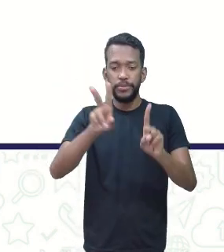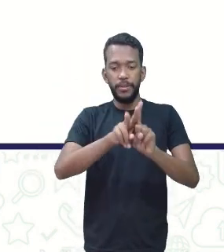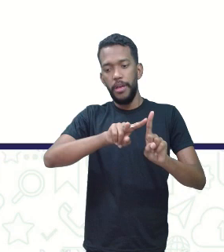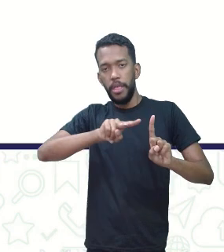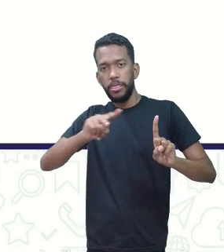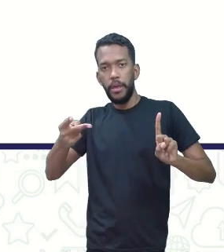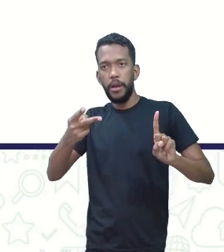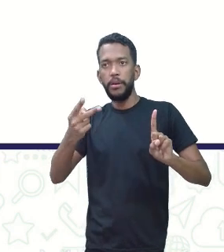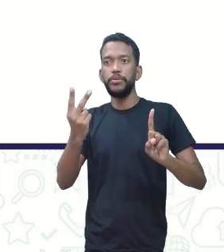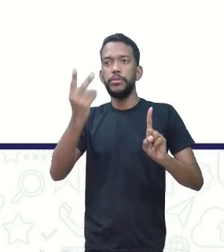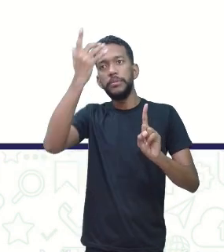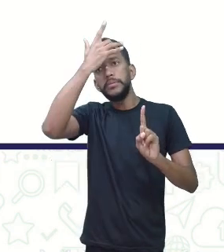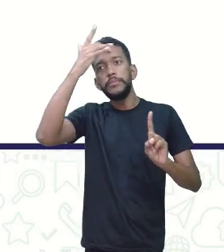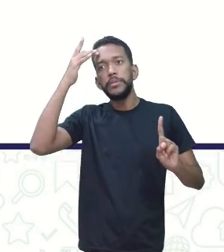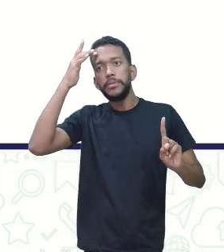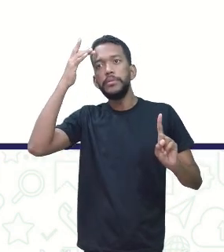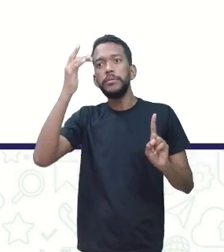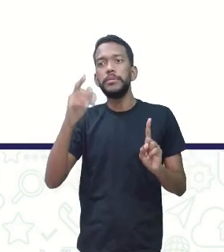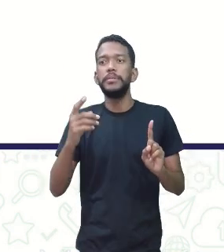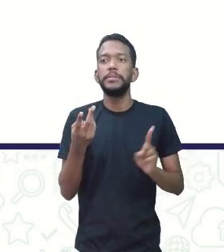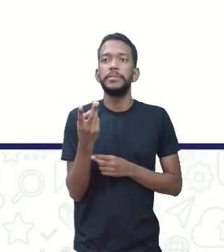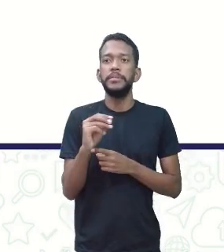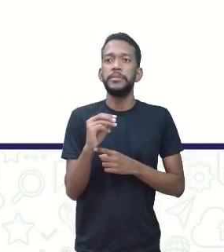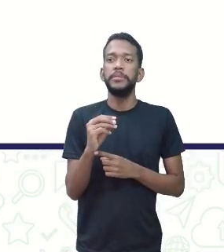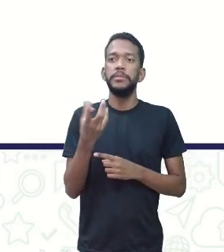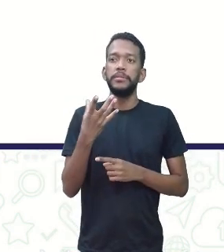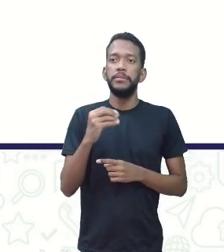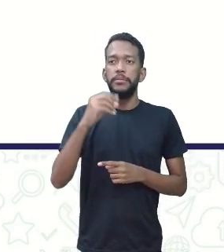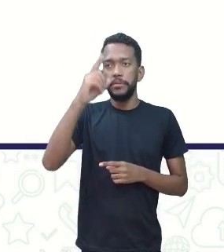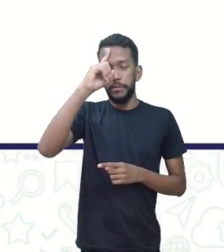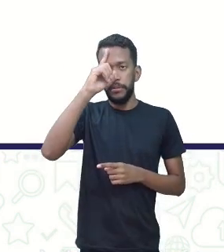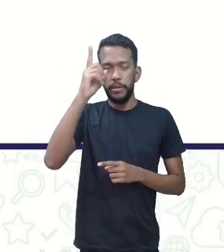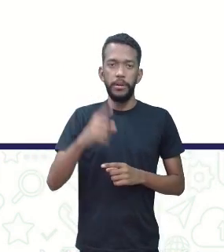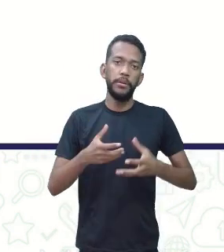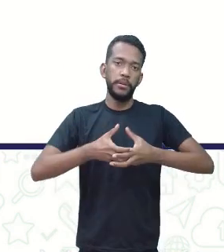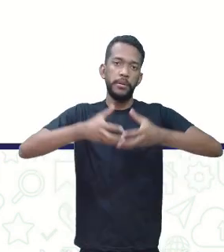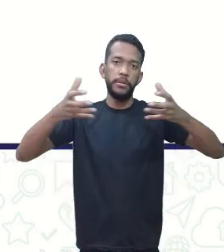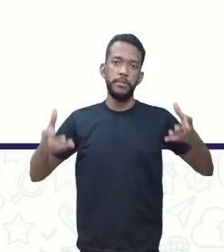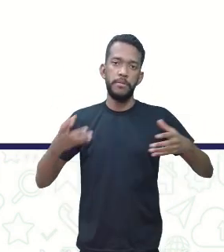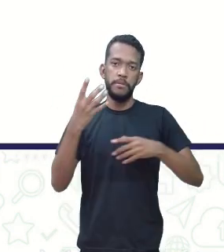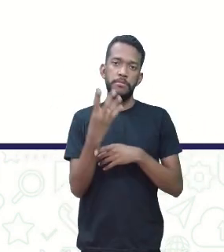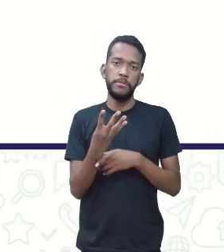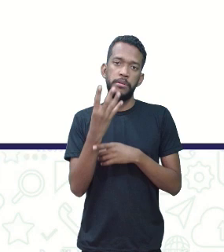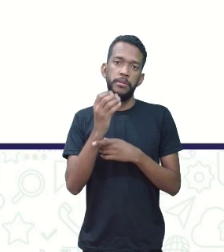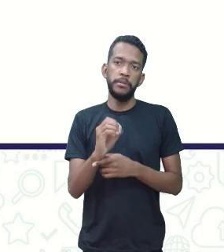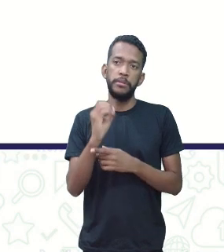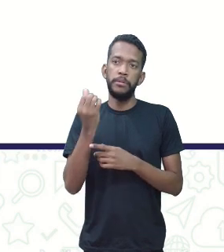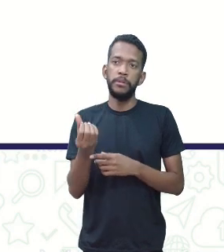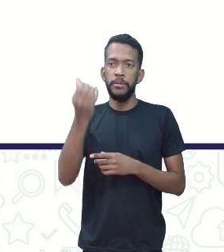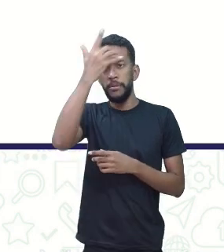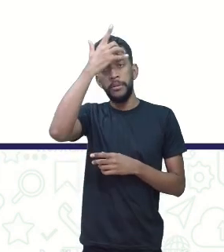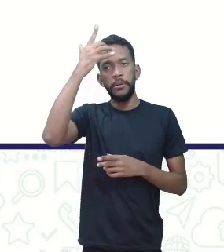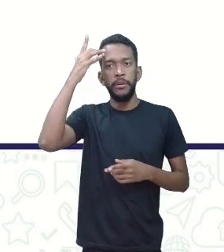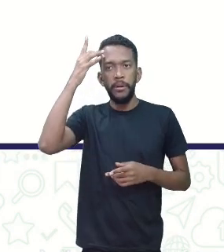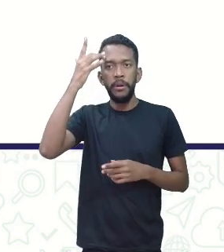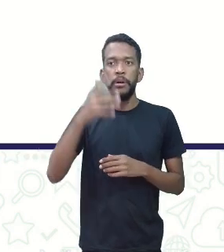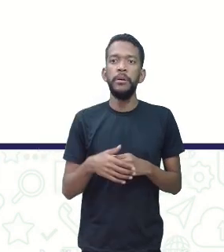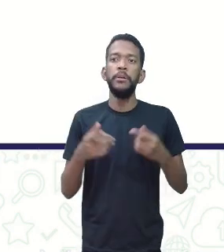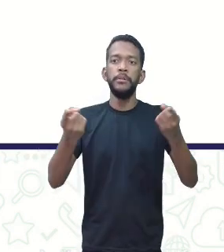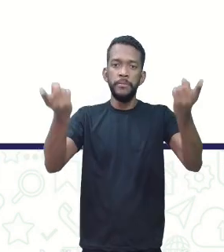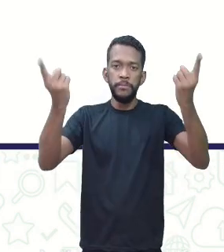pessoas. Depois de 30 dias, nós teremos 406 pessoas infectadas.